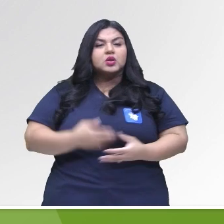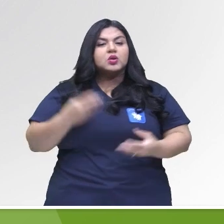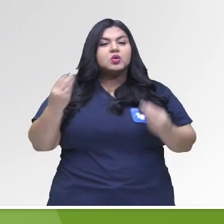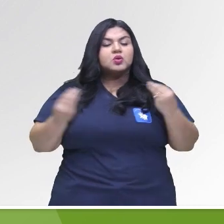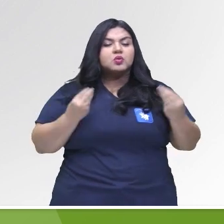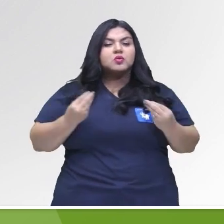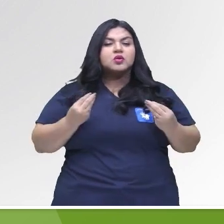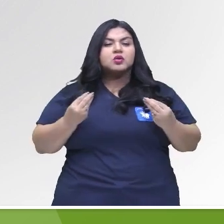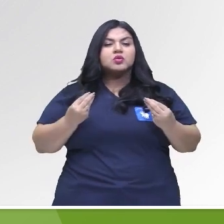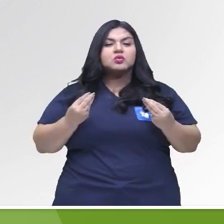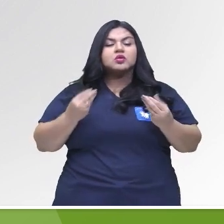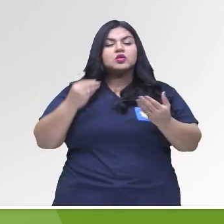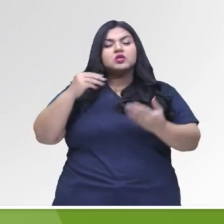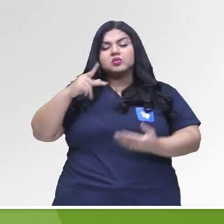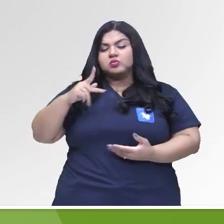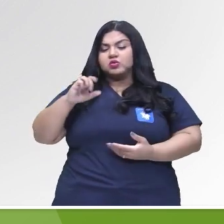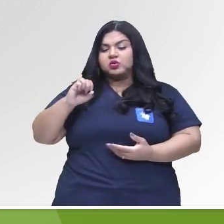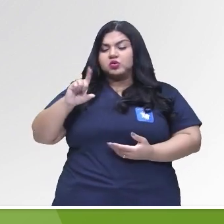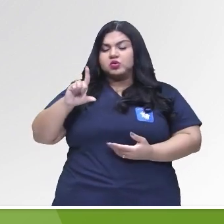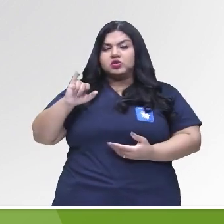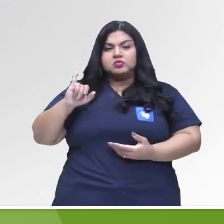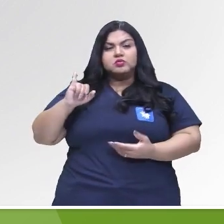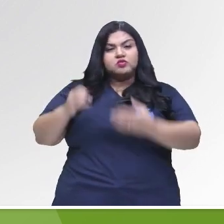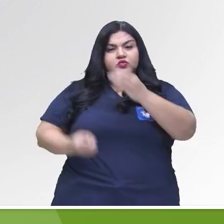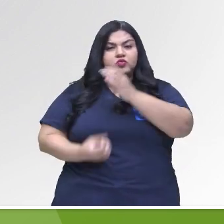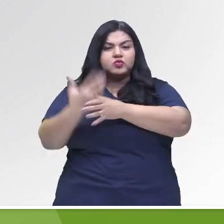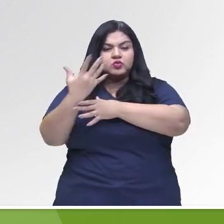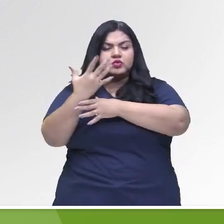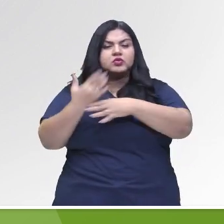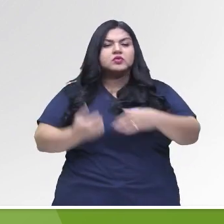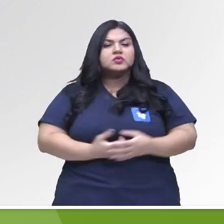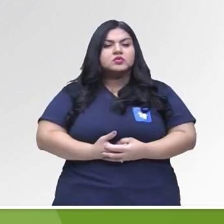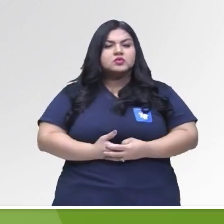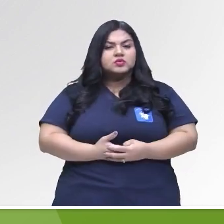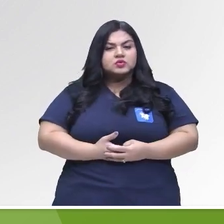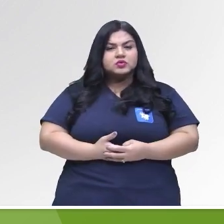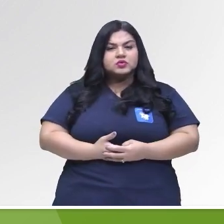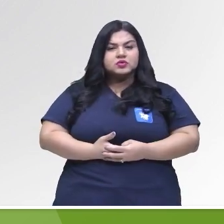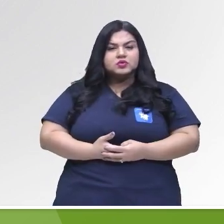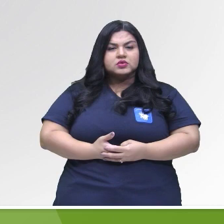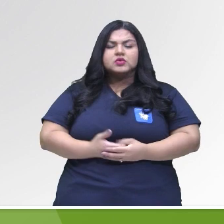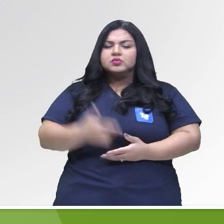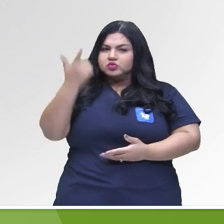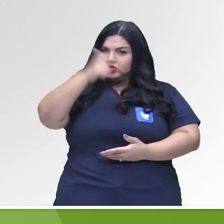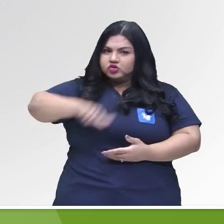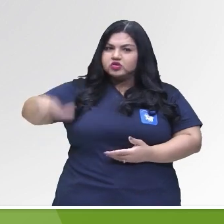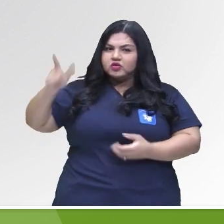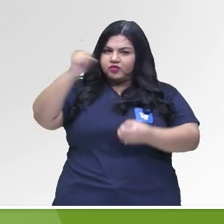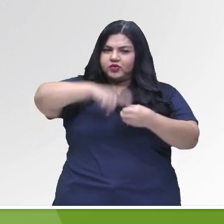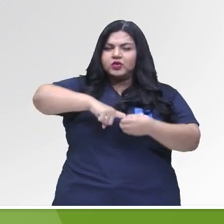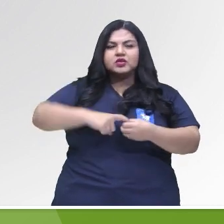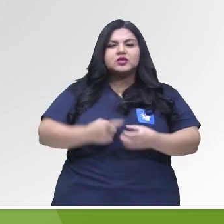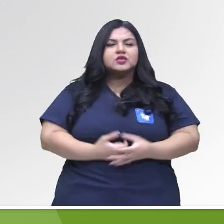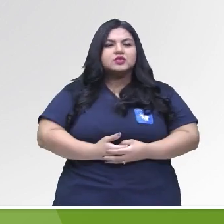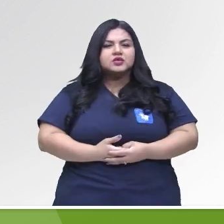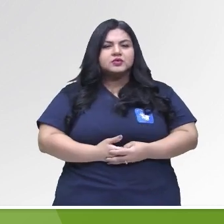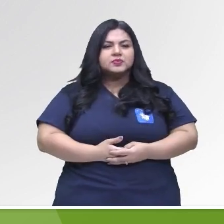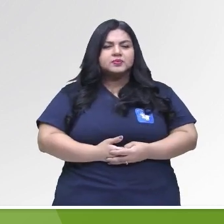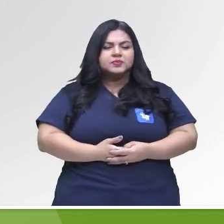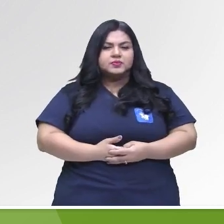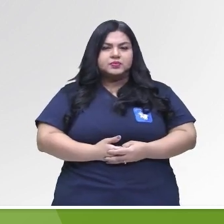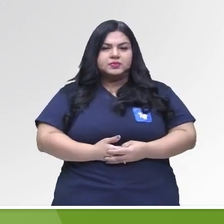a polimerização, que é a reação de formação do polímero. Então, pode iniciar mais uma vez? Então, inicialmente a gente tem